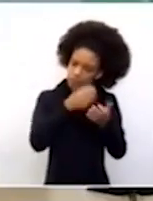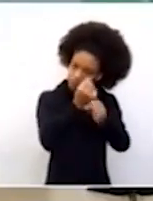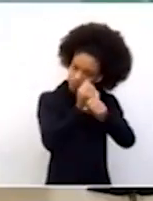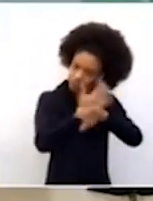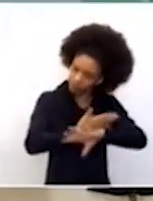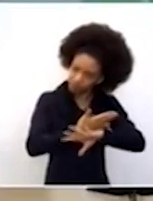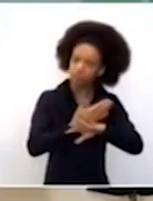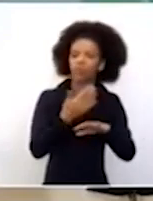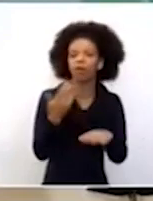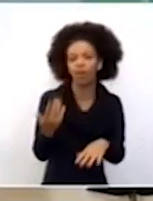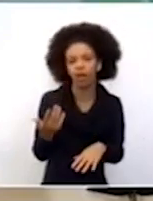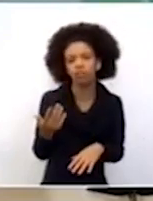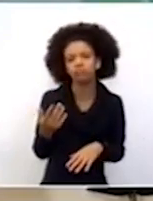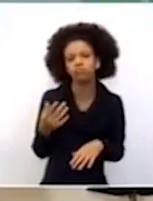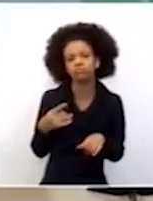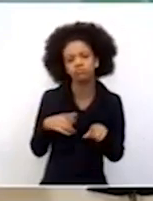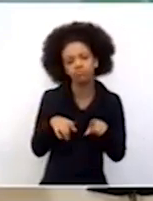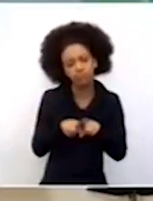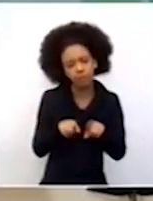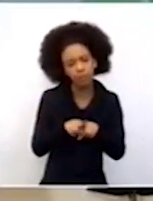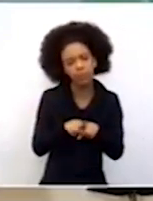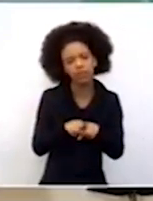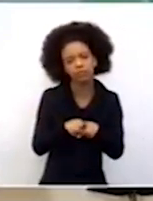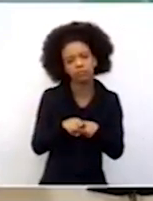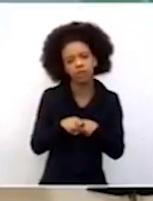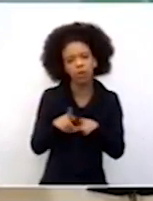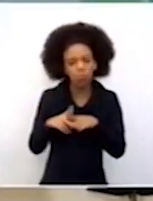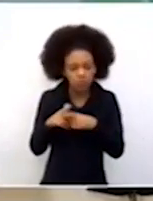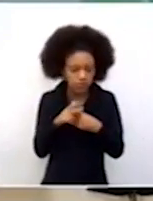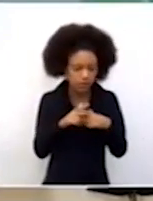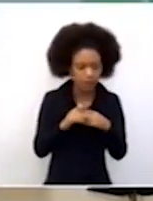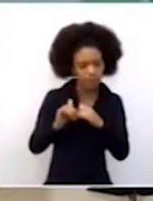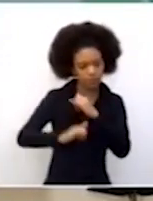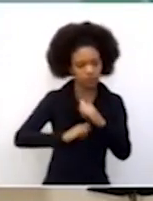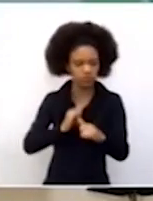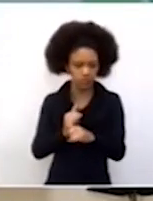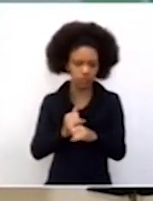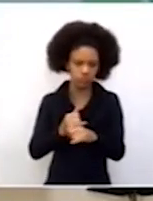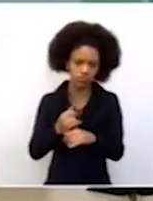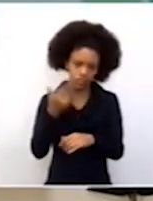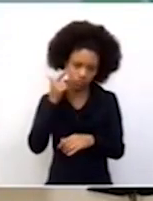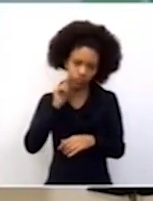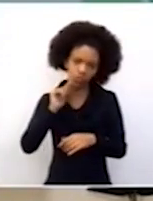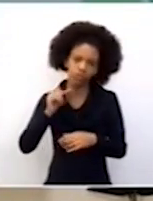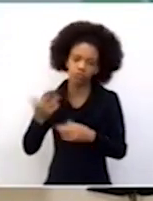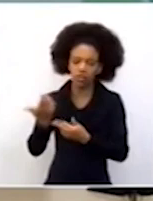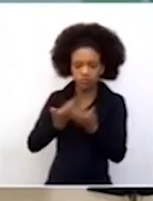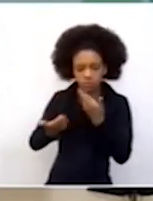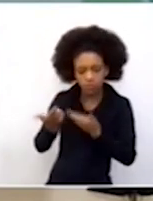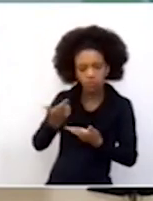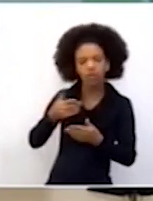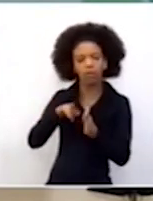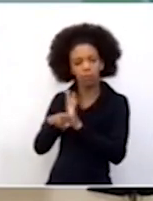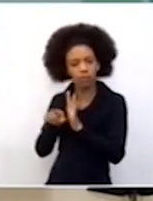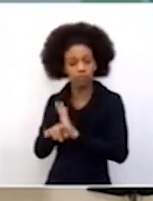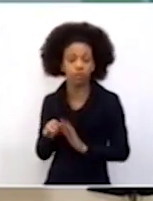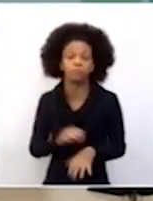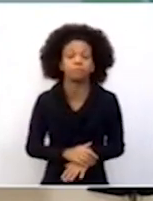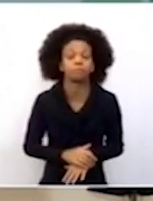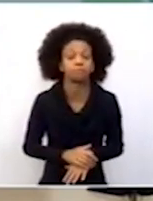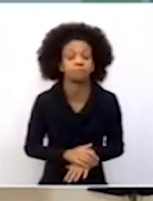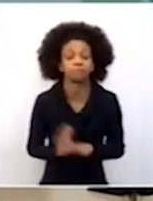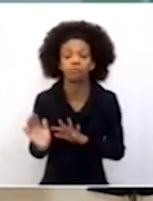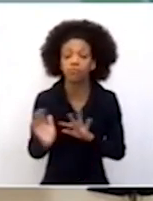vocês conseguem responder, né? A Pro Alessandra colocou que a dificuldade é não poder